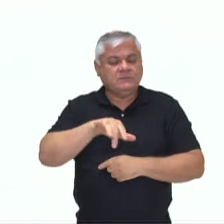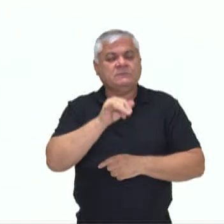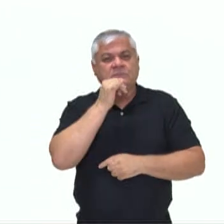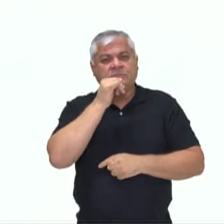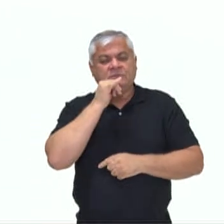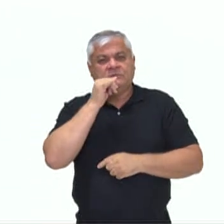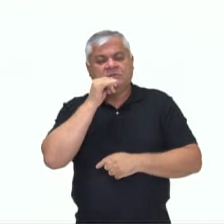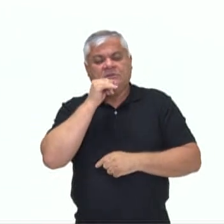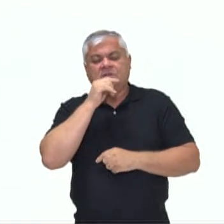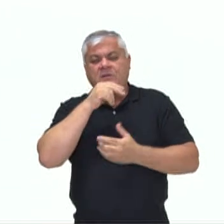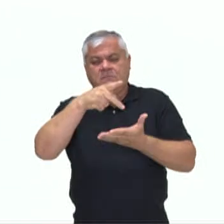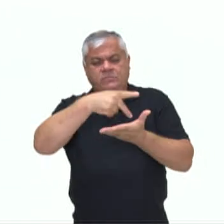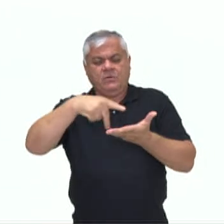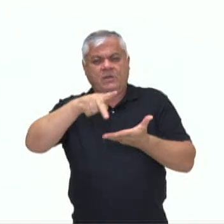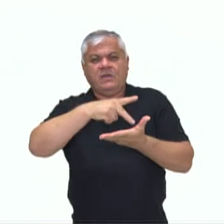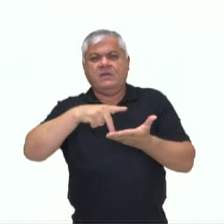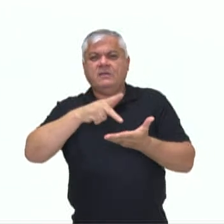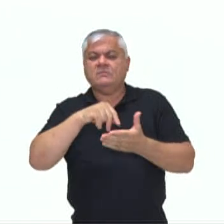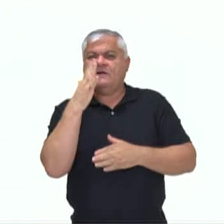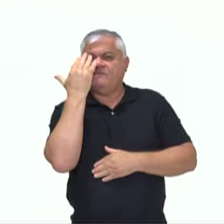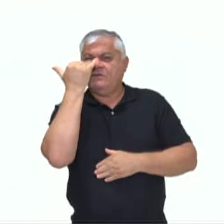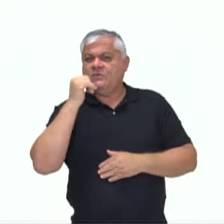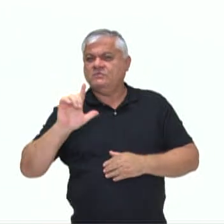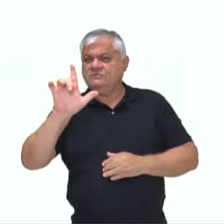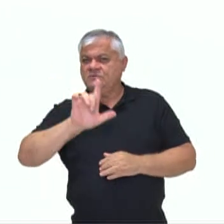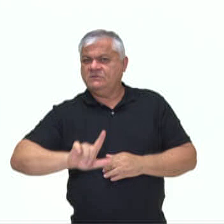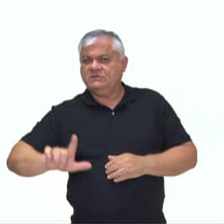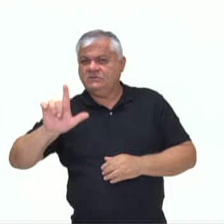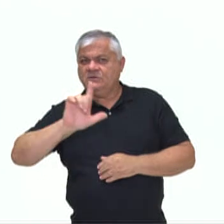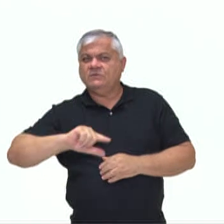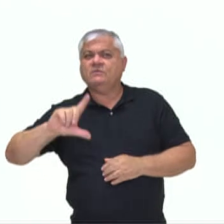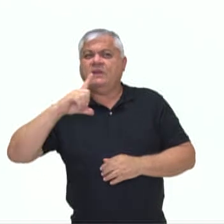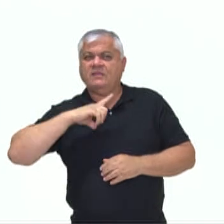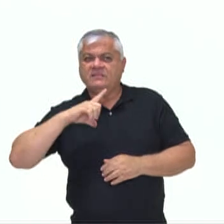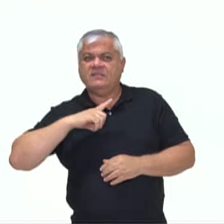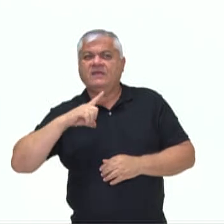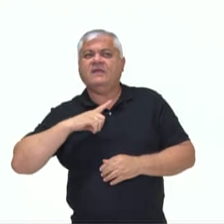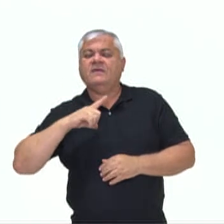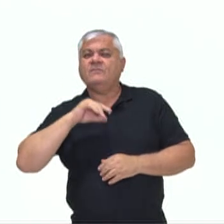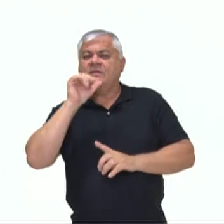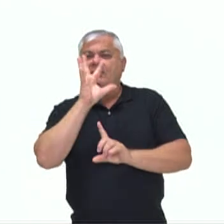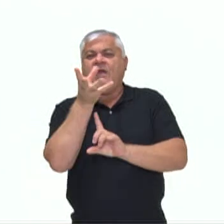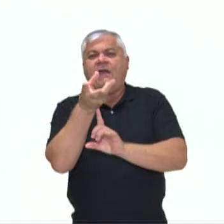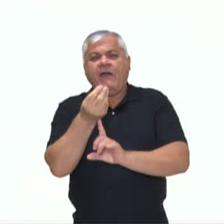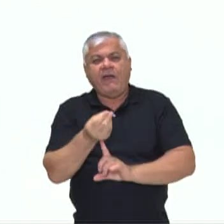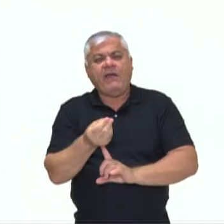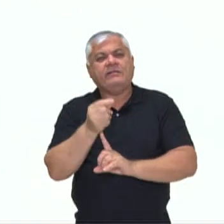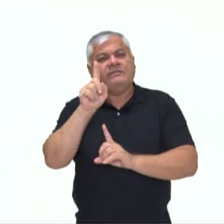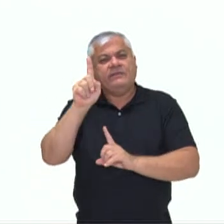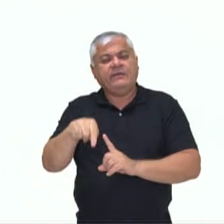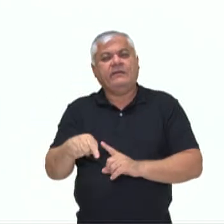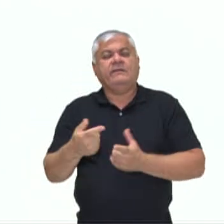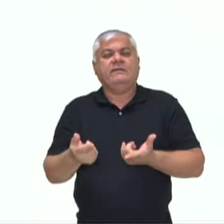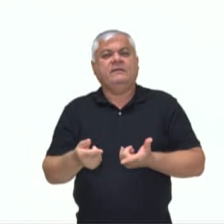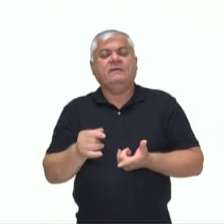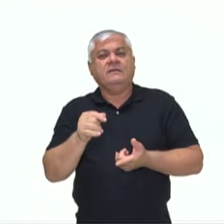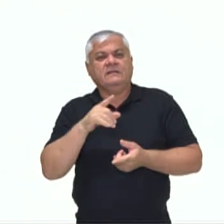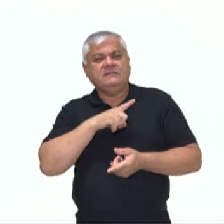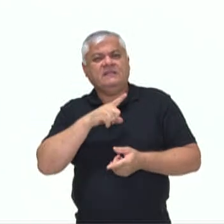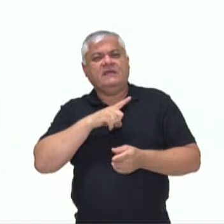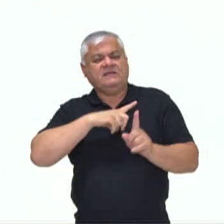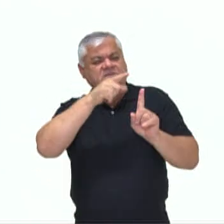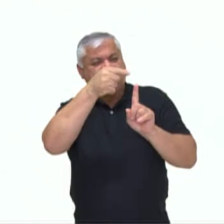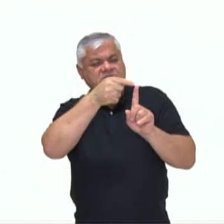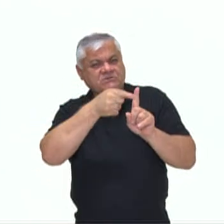grandes poemas são representantes da literatura, arte que tem a palavra como matéria-prima. Embora haja muitos tipos